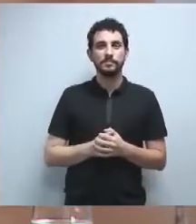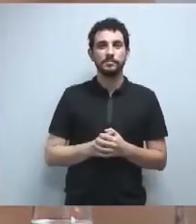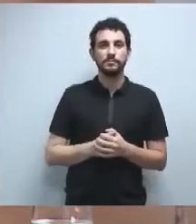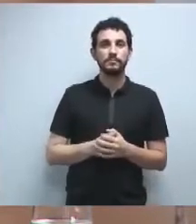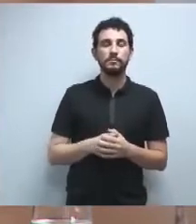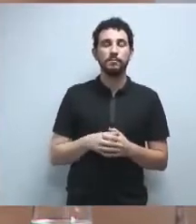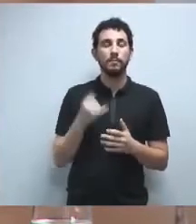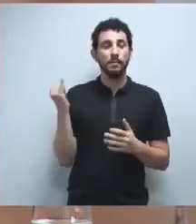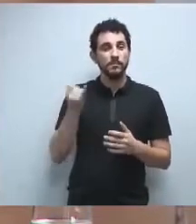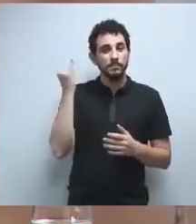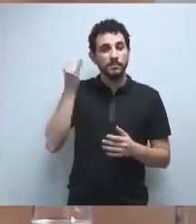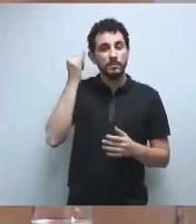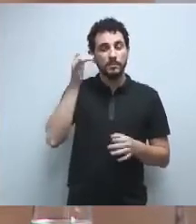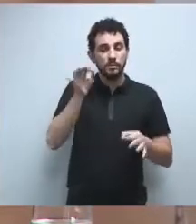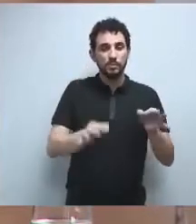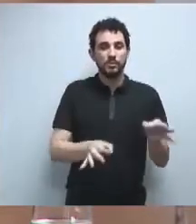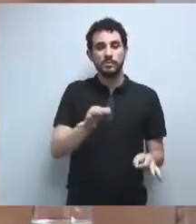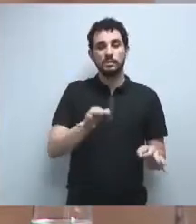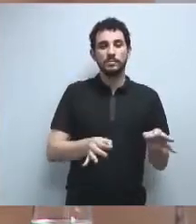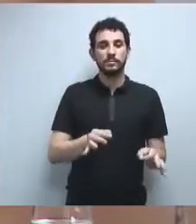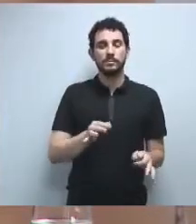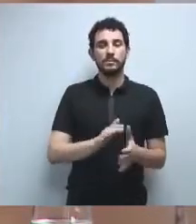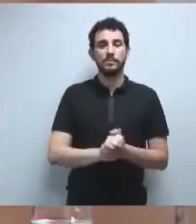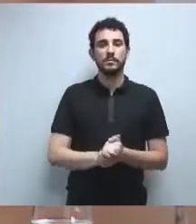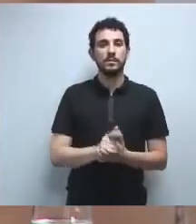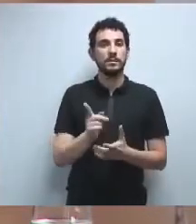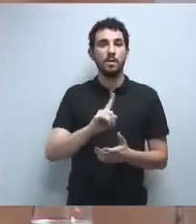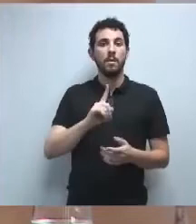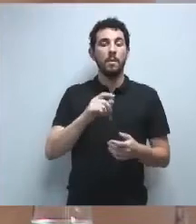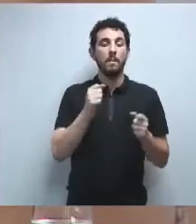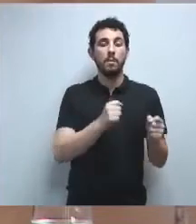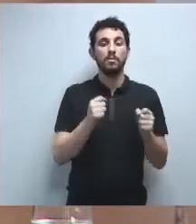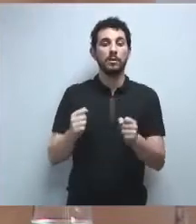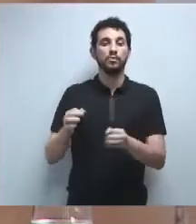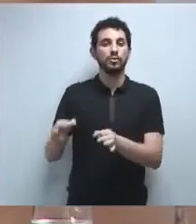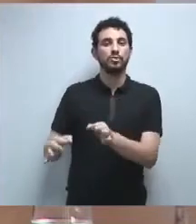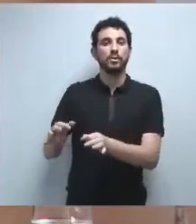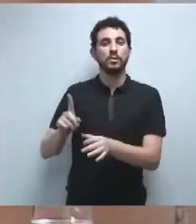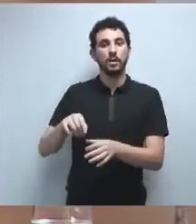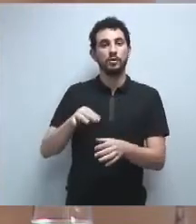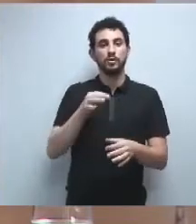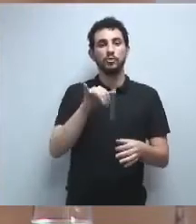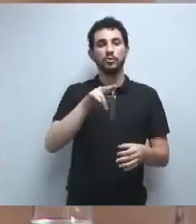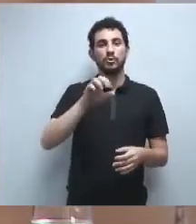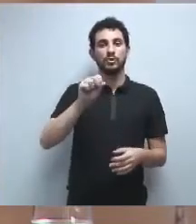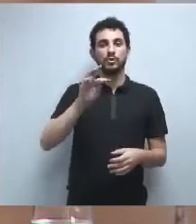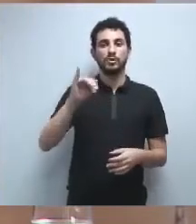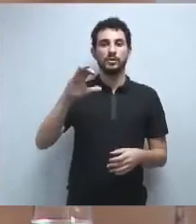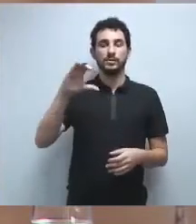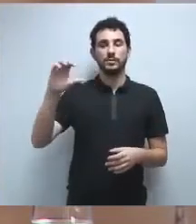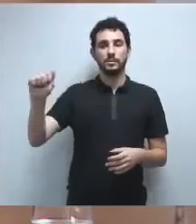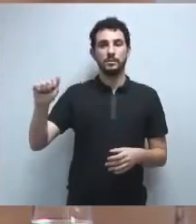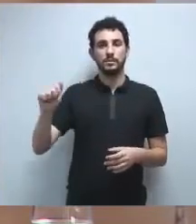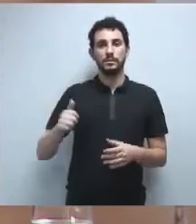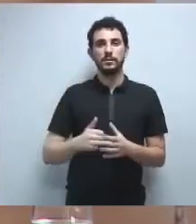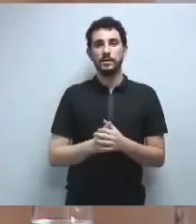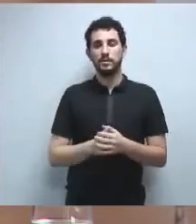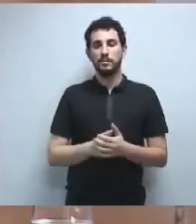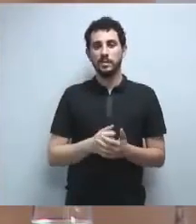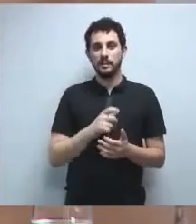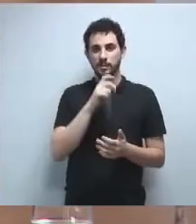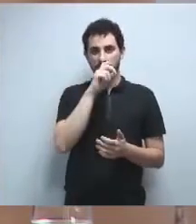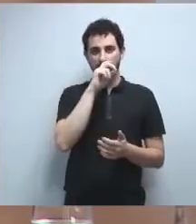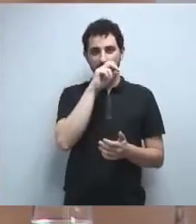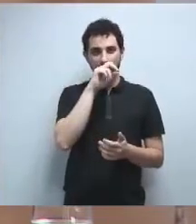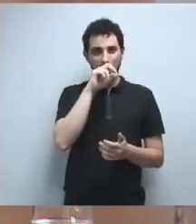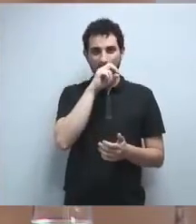essencial à justiça e não ao poder judiciário a justiça como diz o texto constitucional